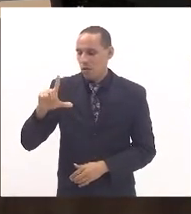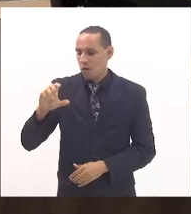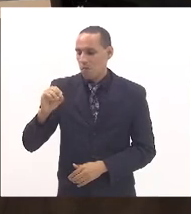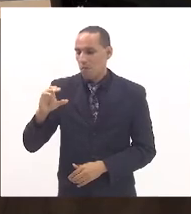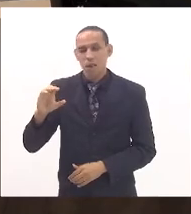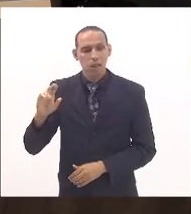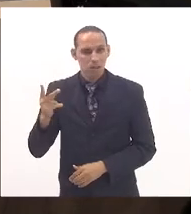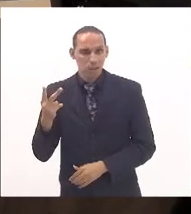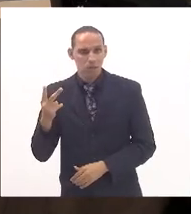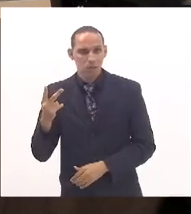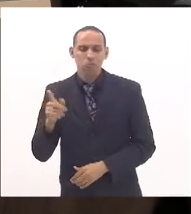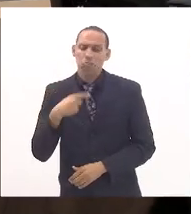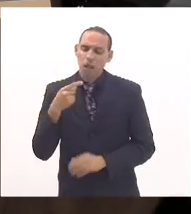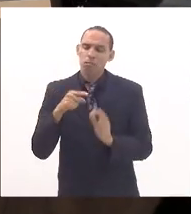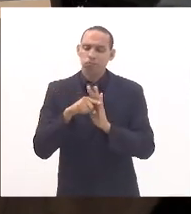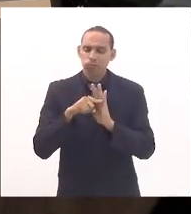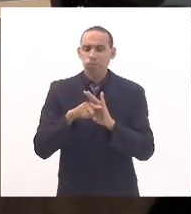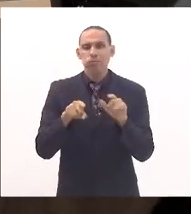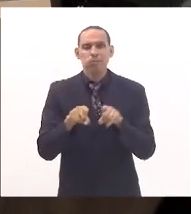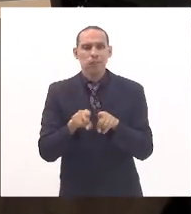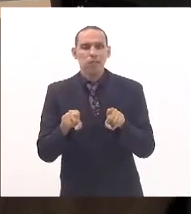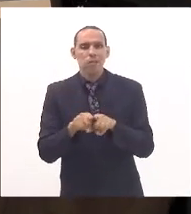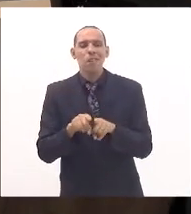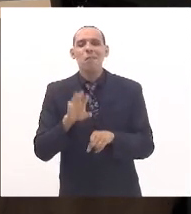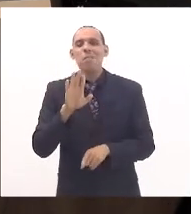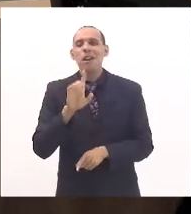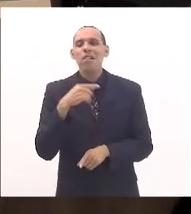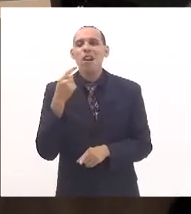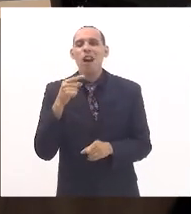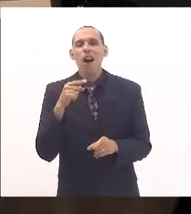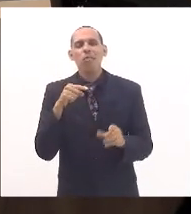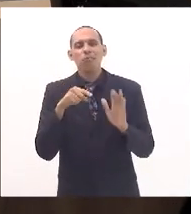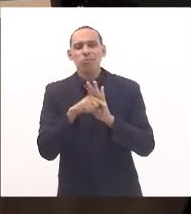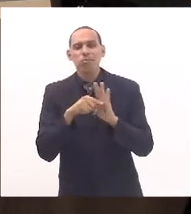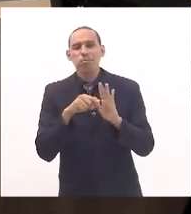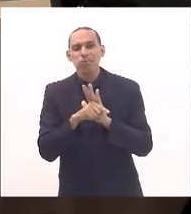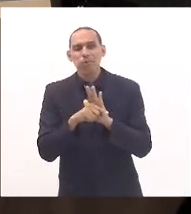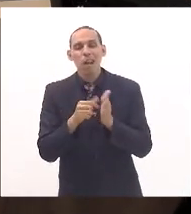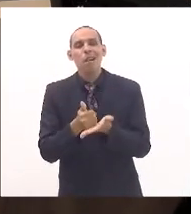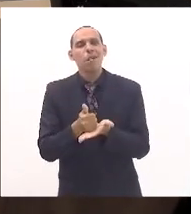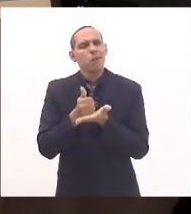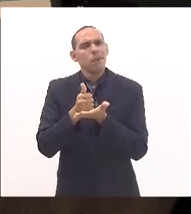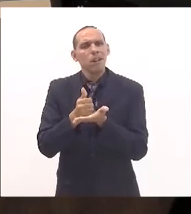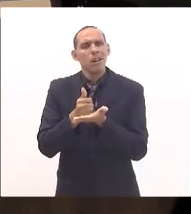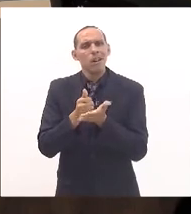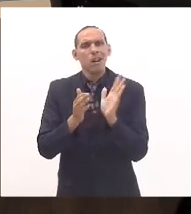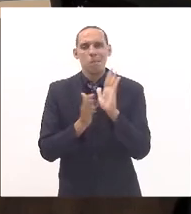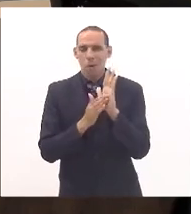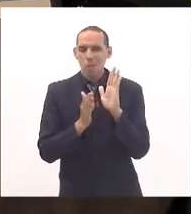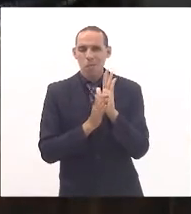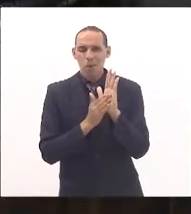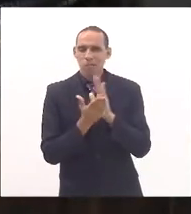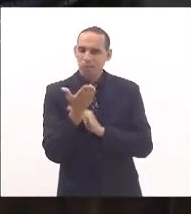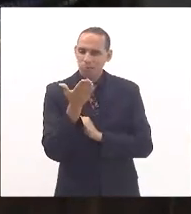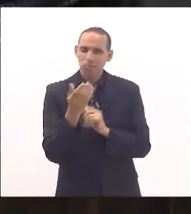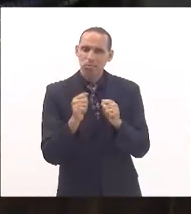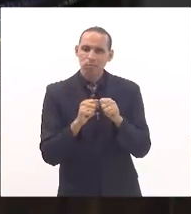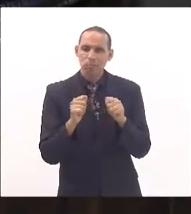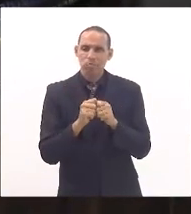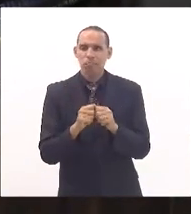também o fizemos. Mas o fizemos em cima das propostas que o senhor